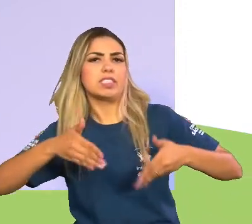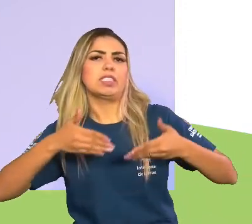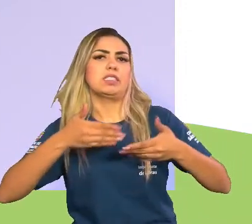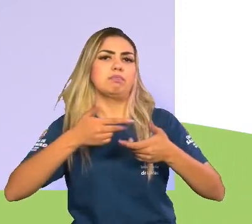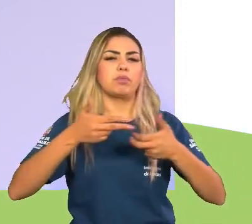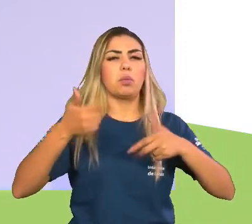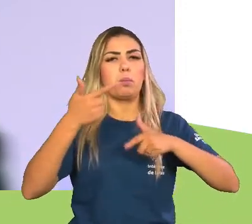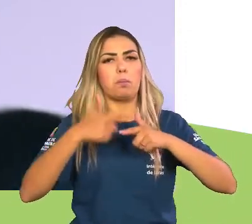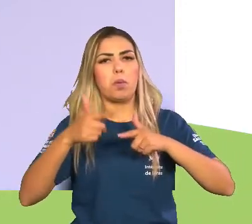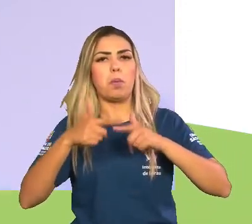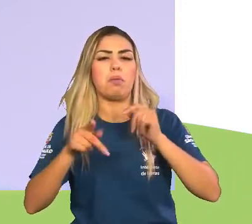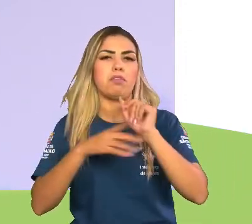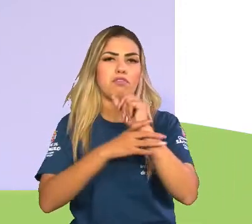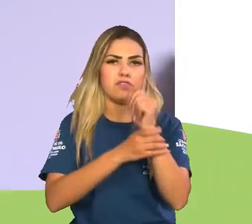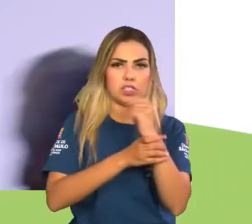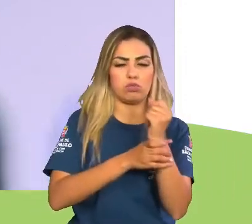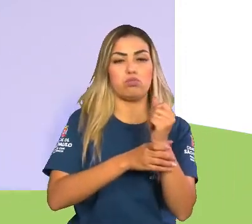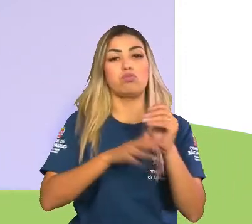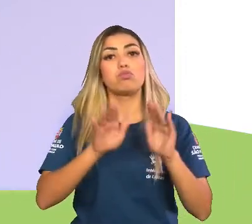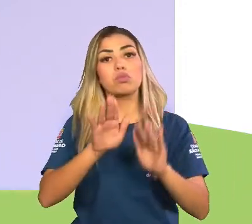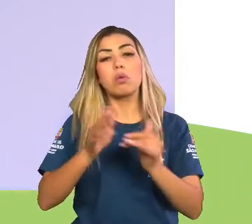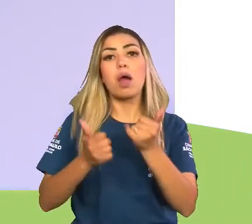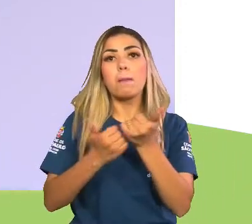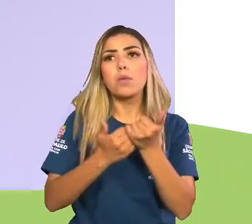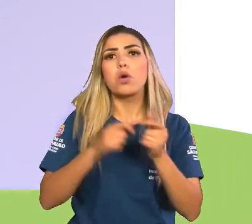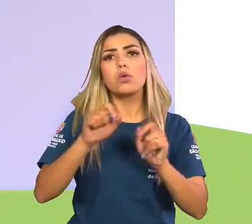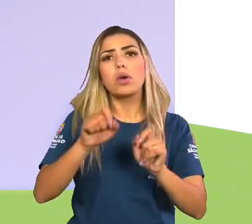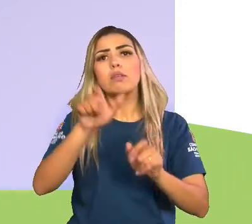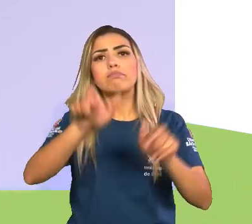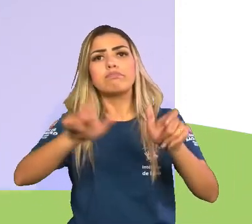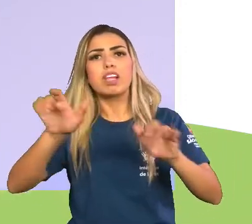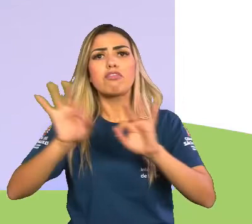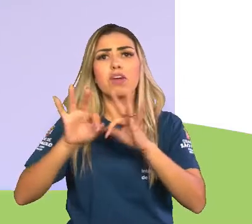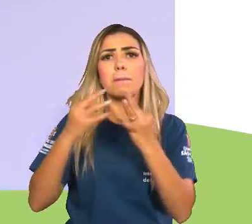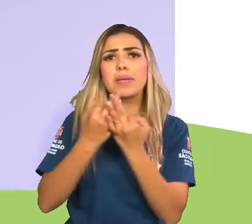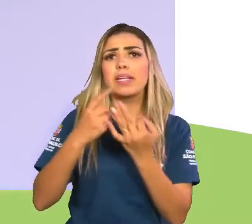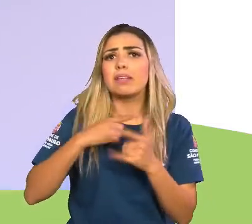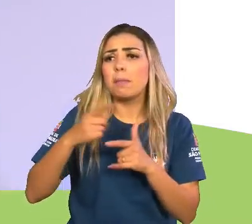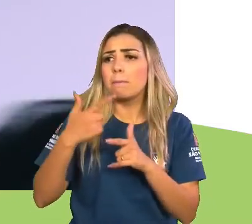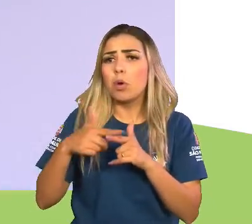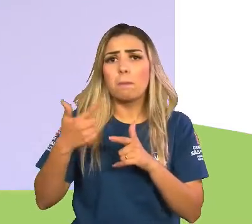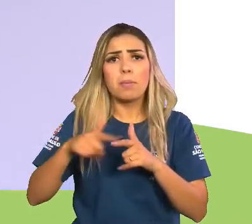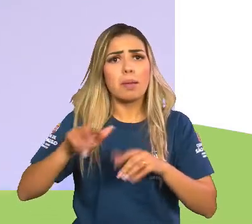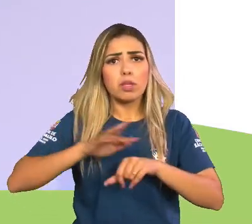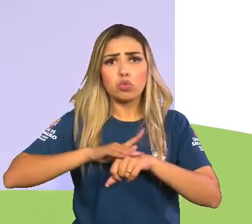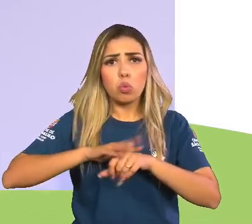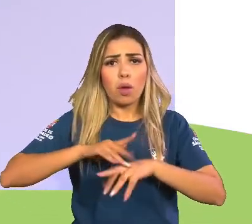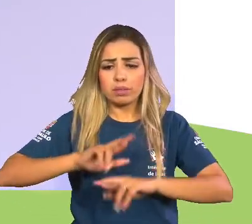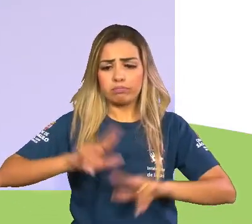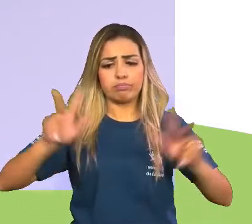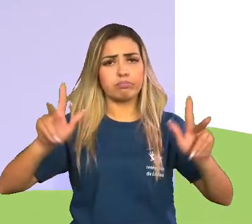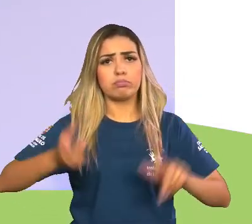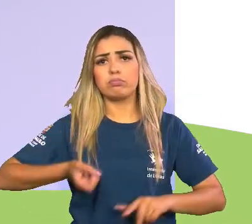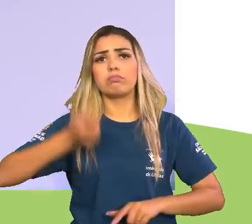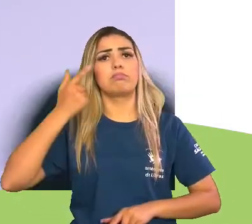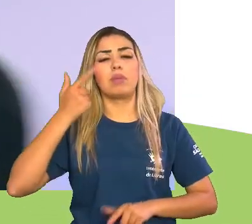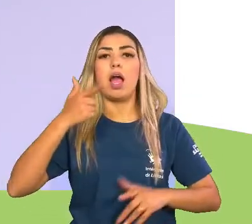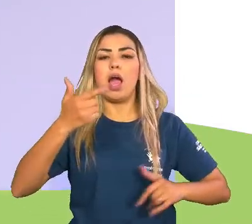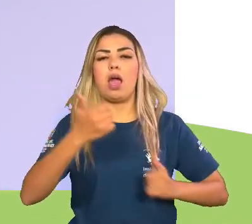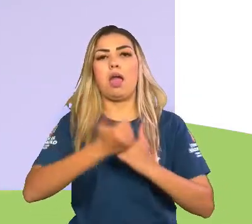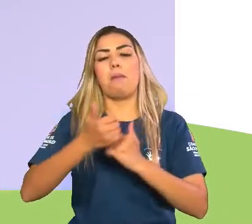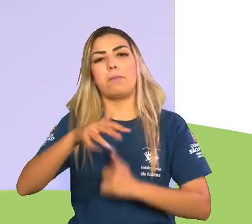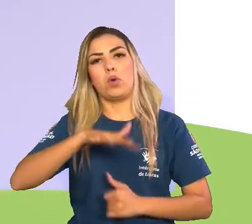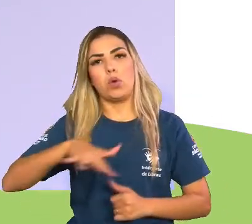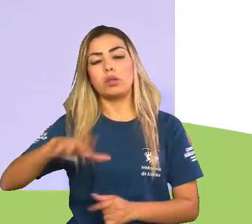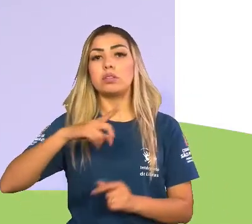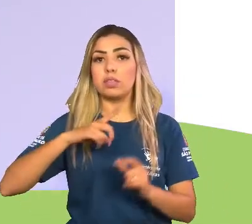compra de cestas básicas para famílias de pessoas com doenças raras em situação de vulnerabilidade social. E essas pessoas são atendidas nas